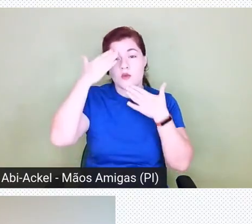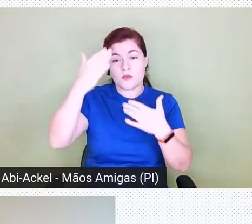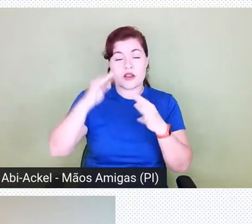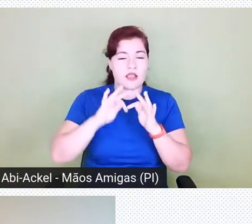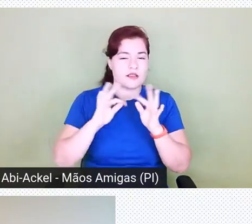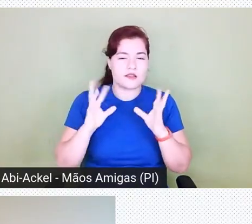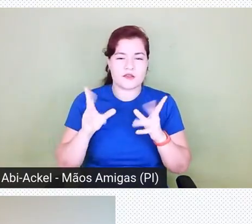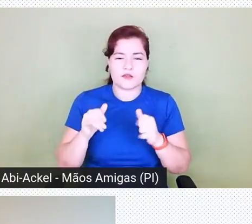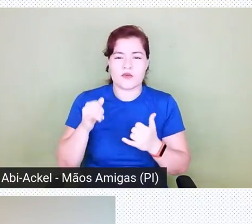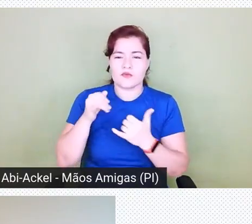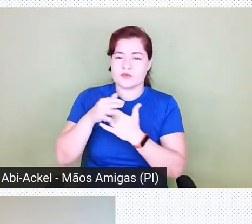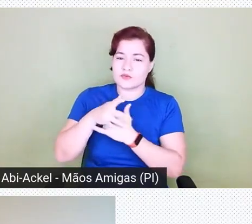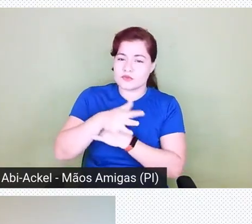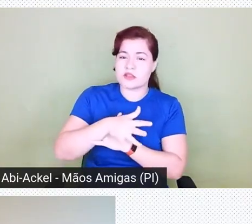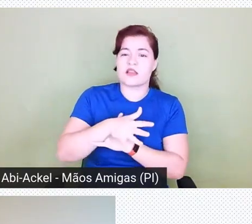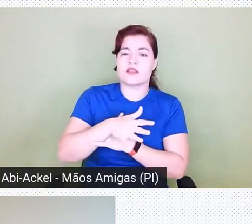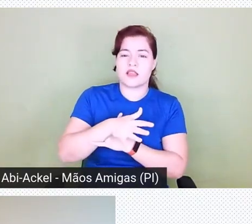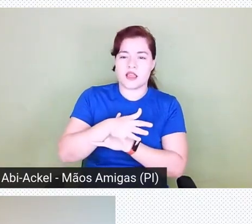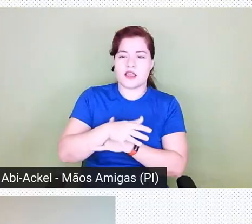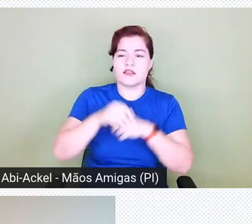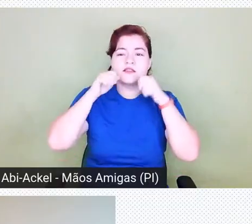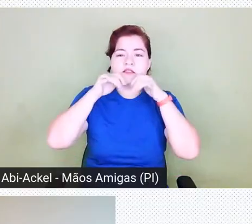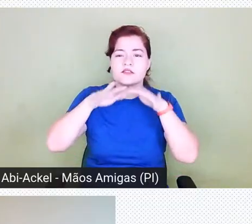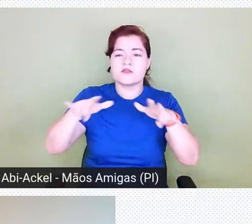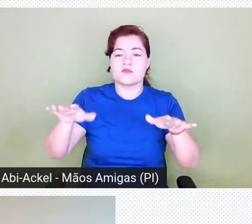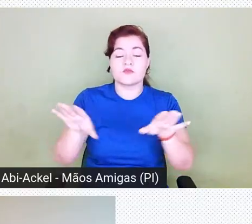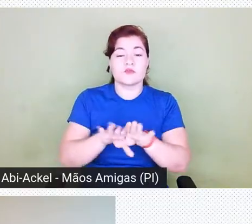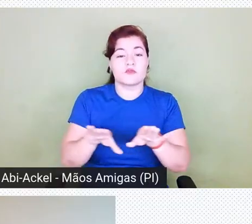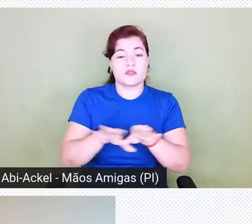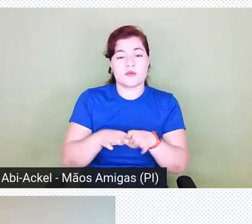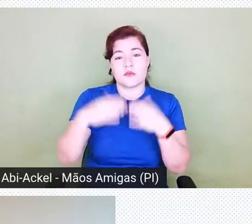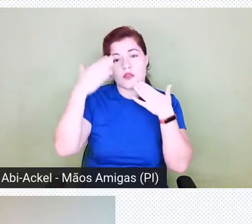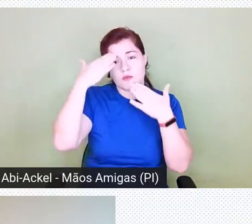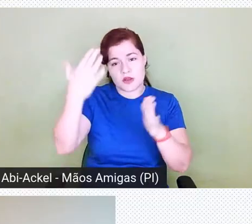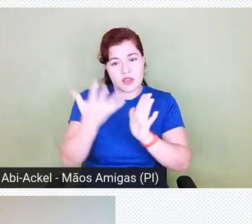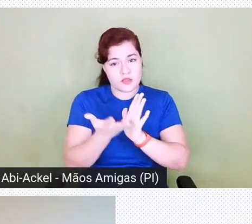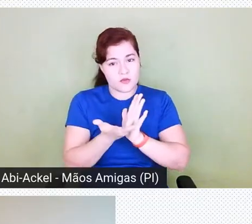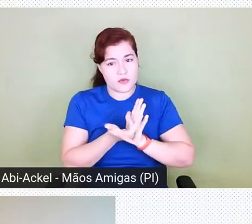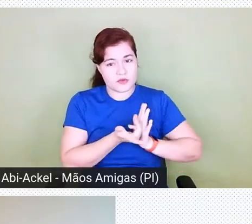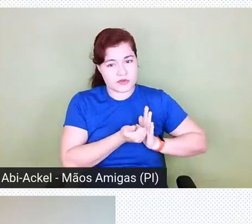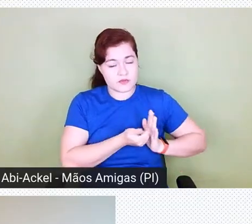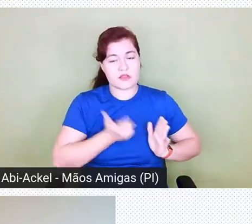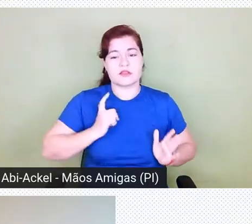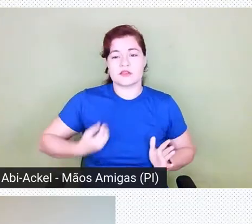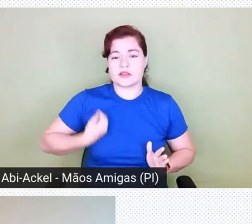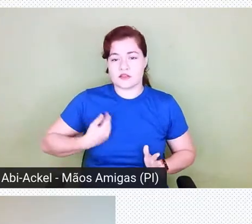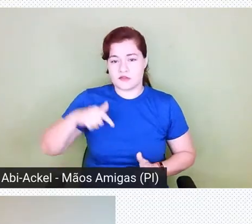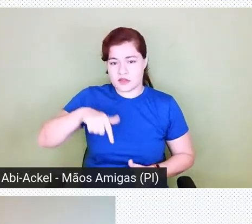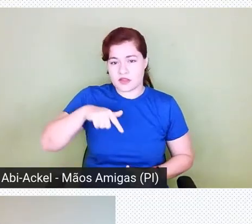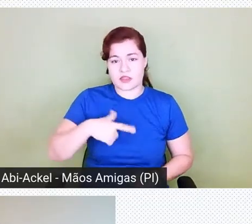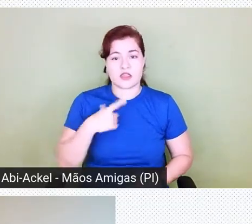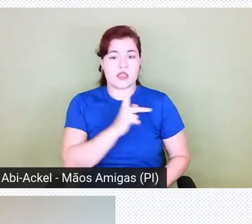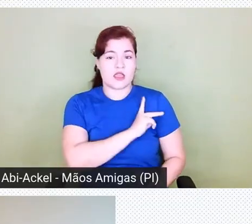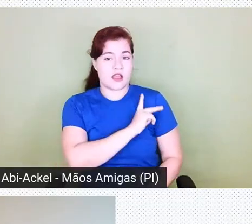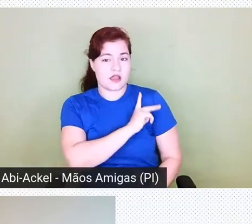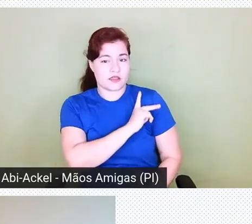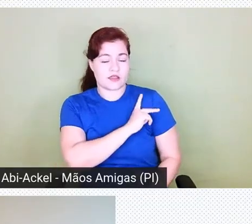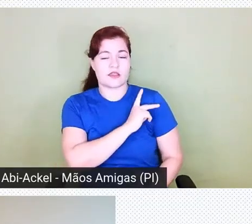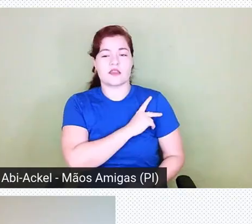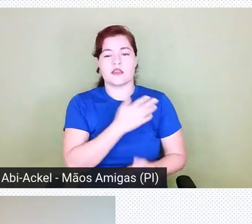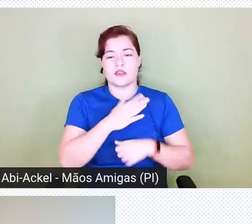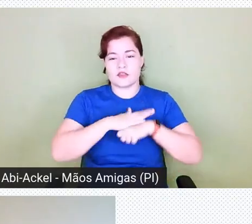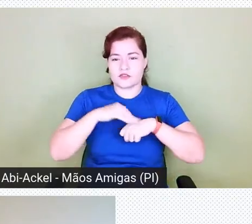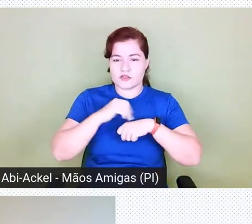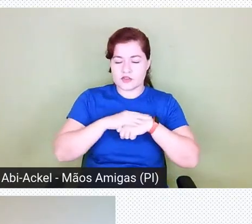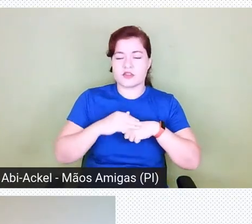é? Que divulgam. Gratidão ao projeto Mãos Amigas, que está aqui representado pela nossa querida Kelly,